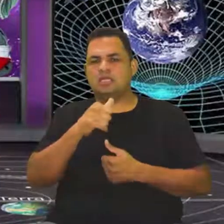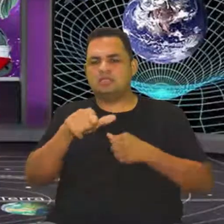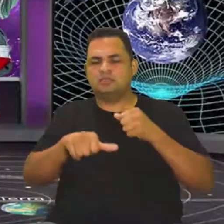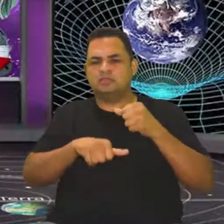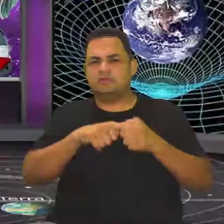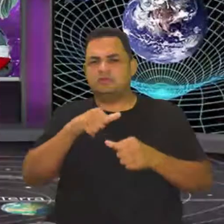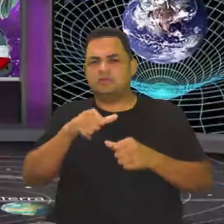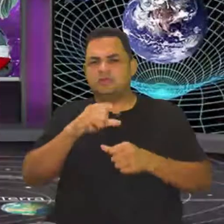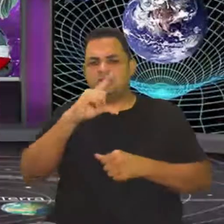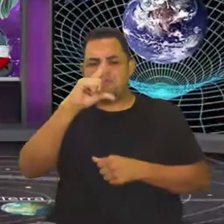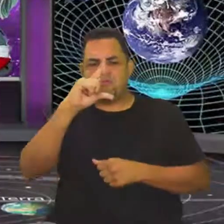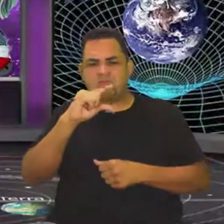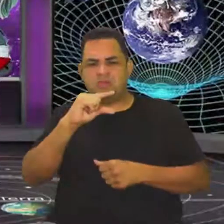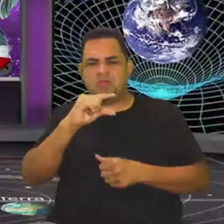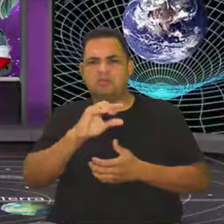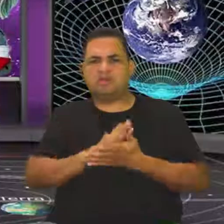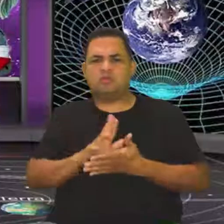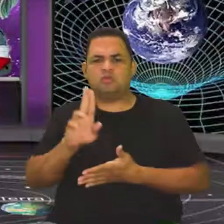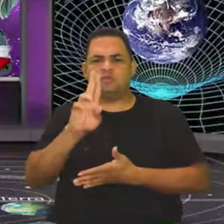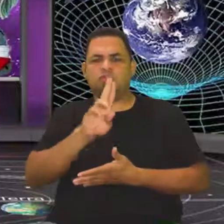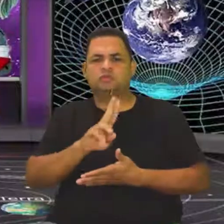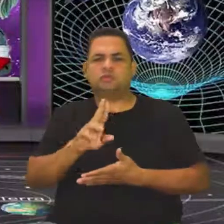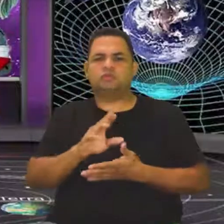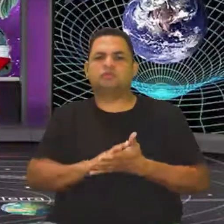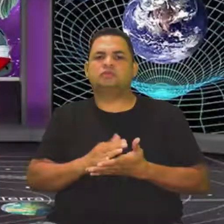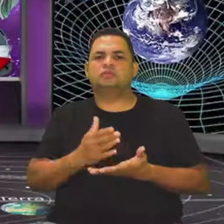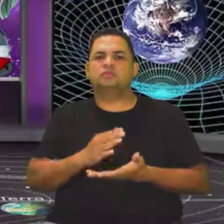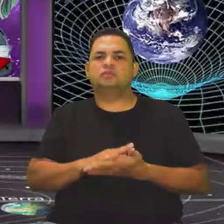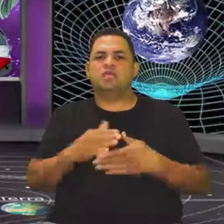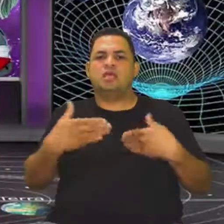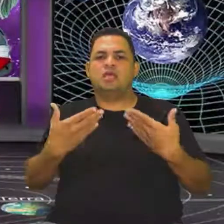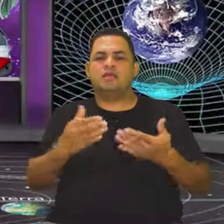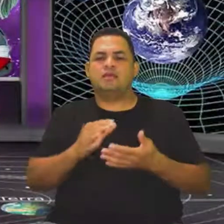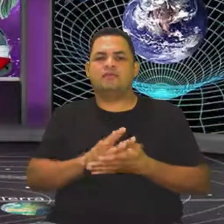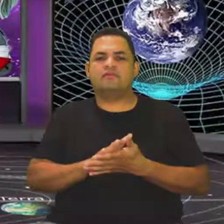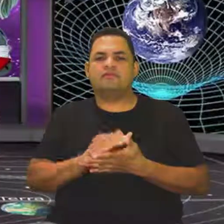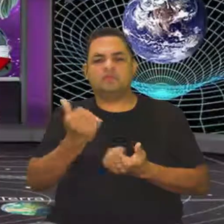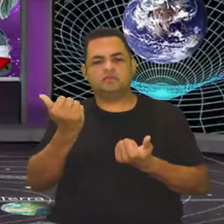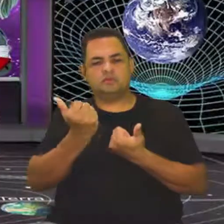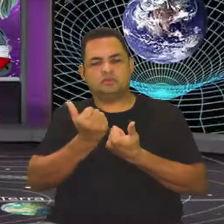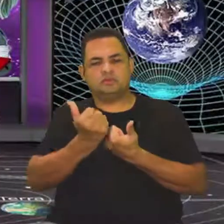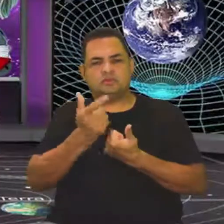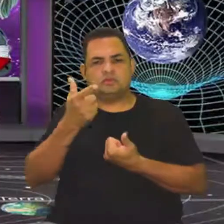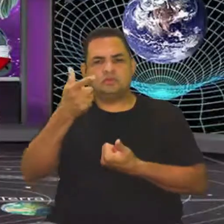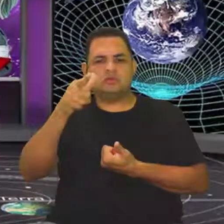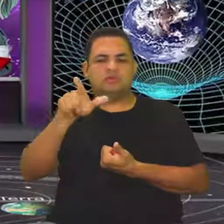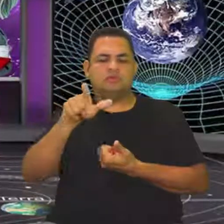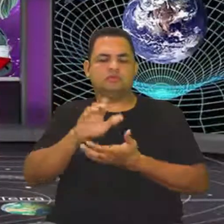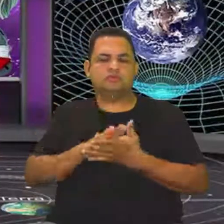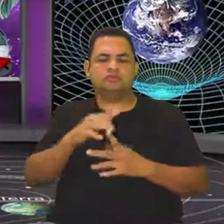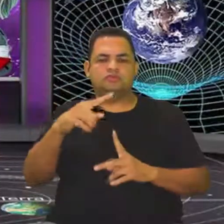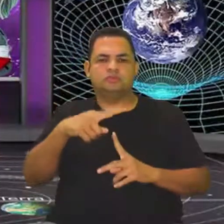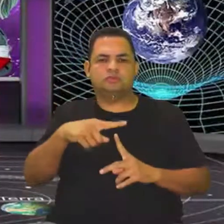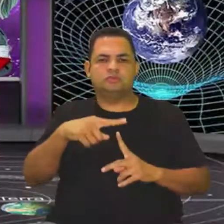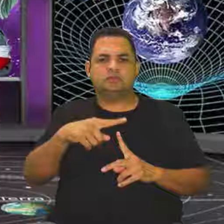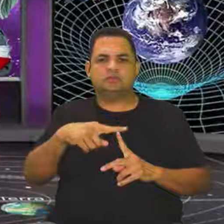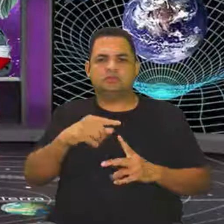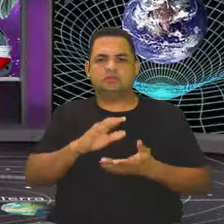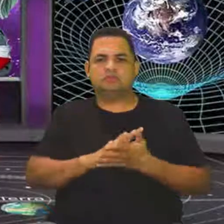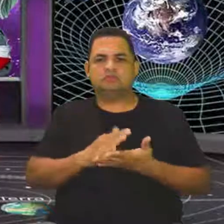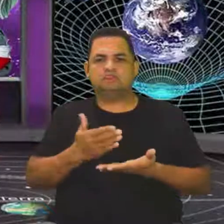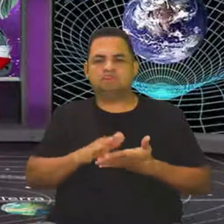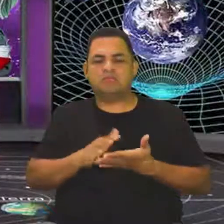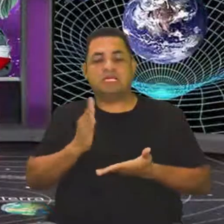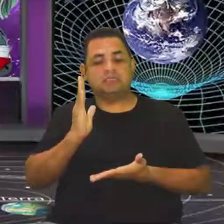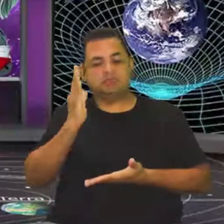luminosa, além de gastar muito aquele tipo de lâmpada, né? Então foi aí substituída por outros modelos, tá bom? Mas é só para a gente